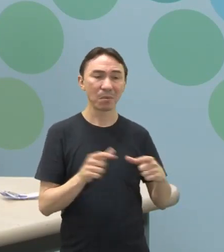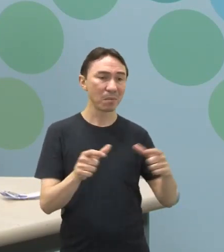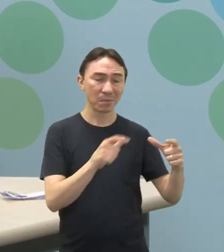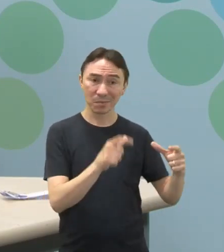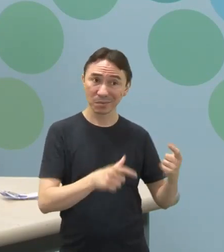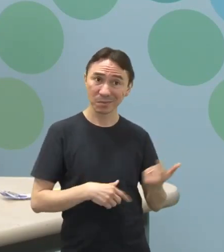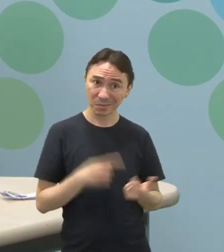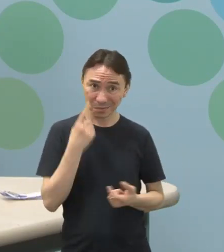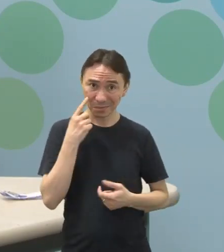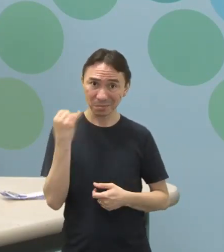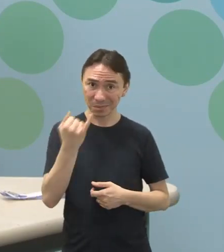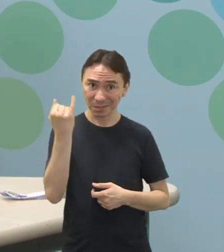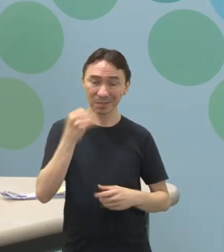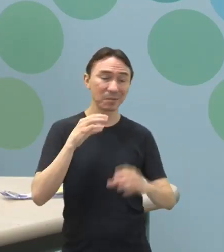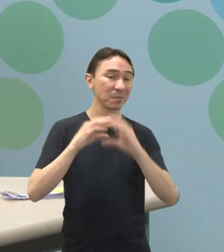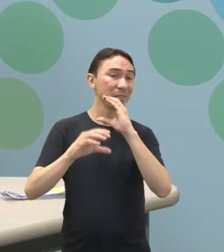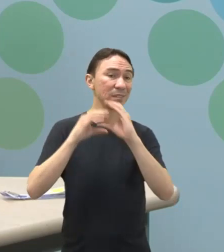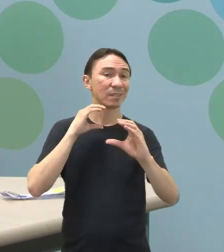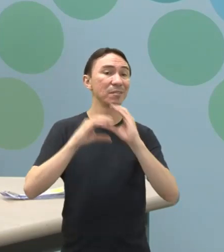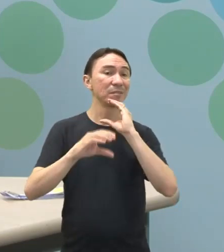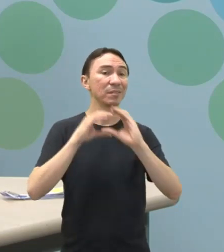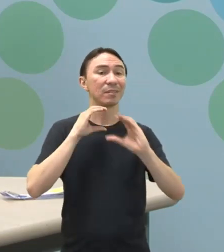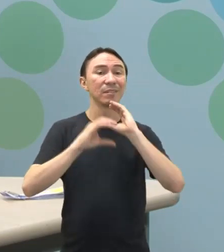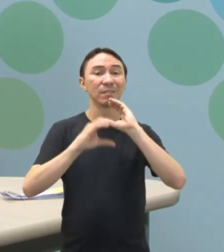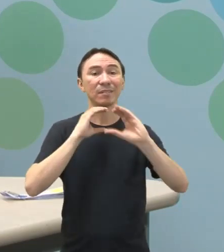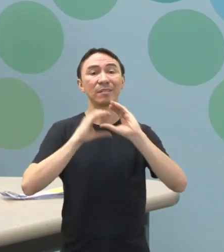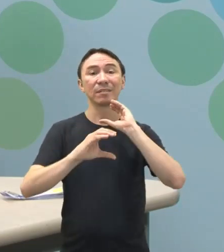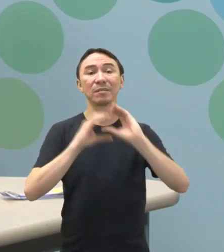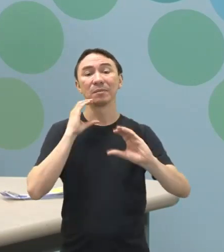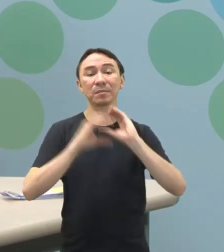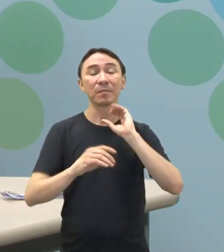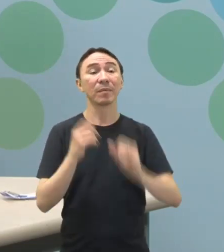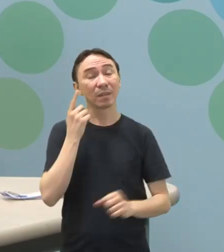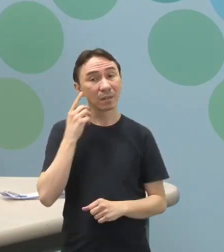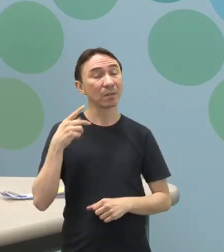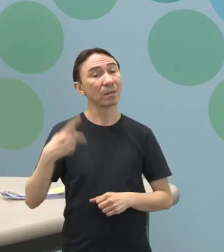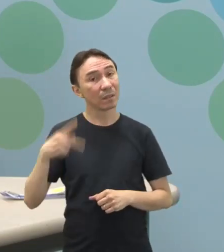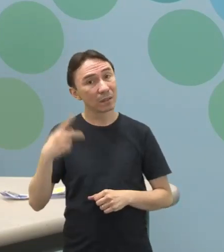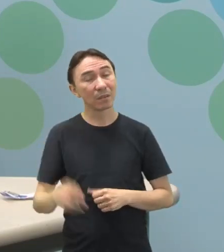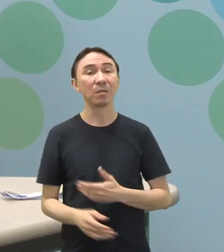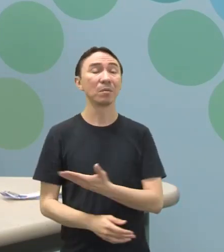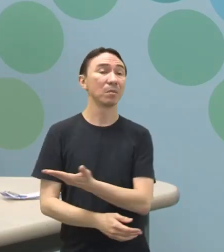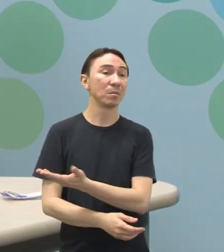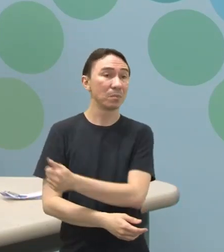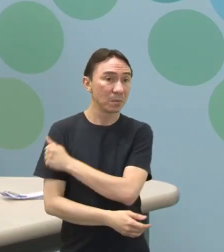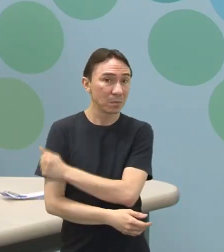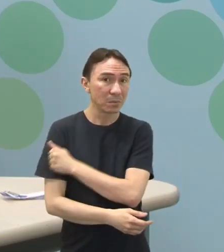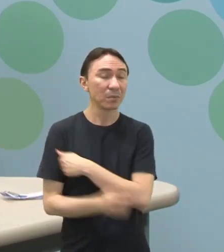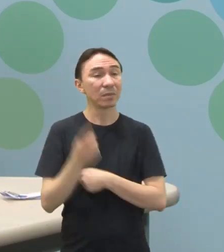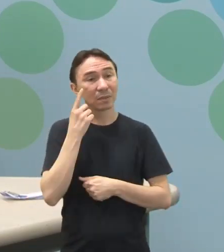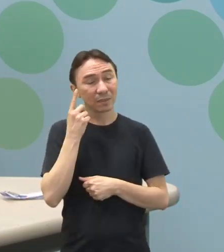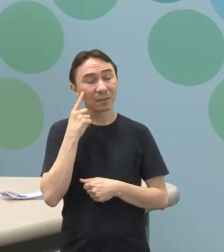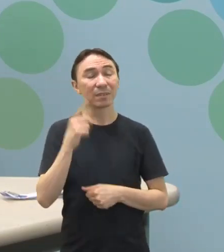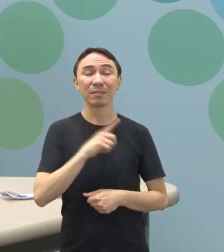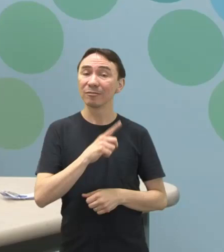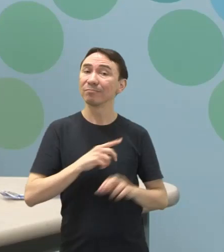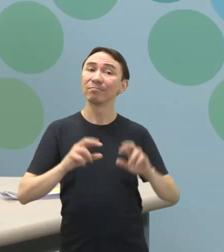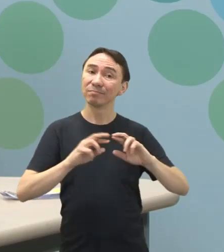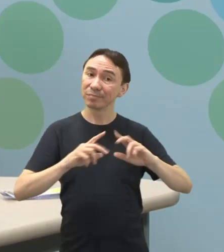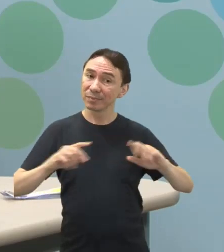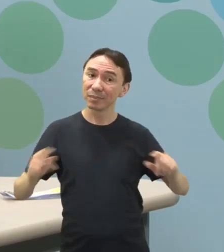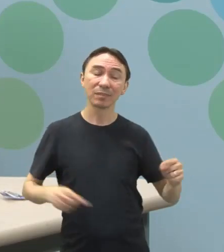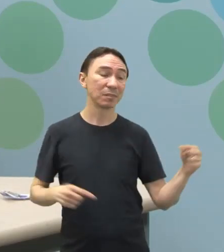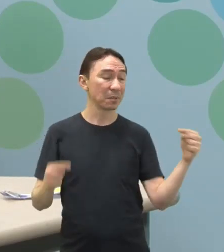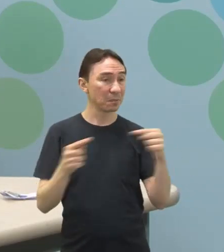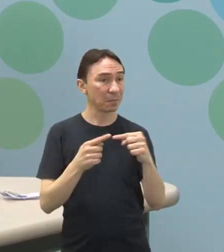letramento estará no cotidiano do Estudante das diversas abordagens em que a matemática faz parte de forma contribuir na escrita